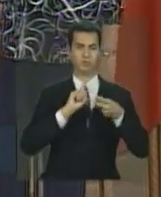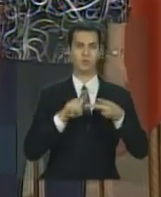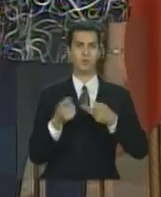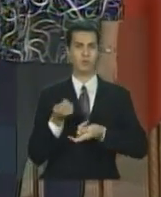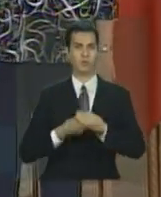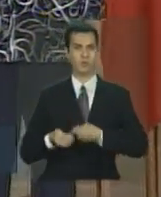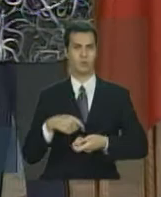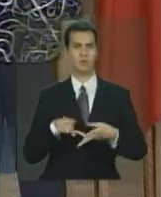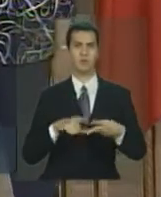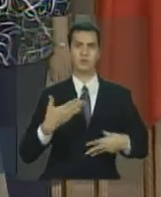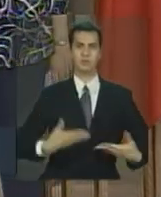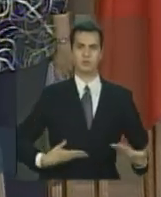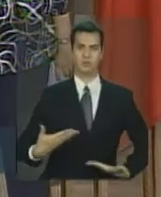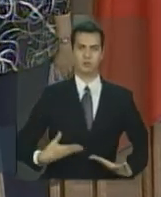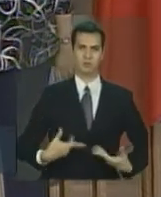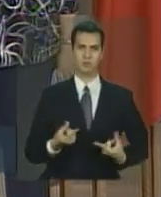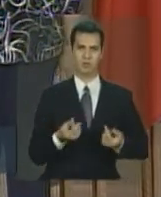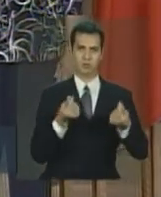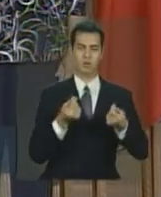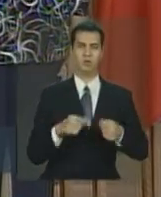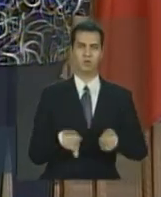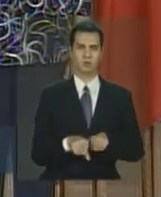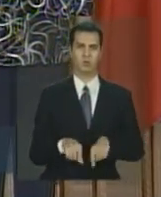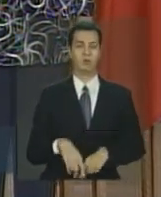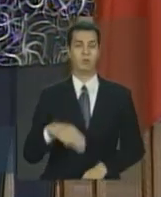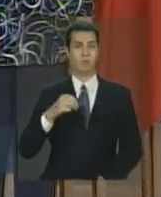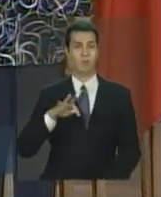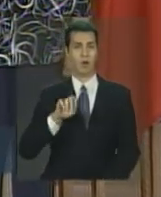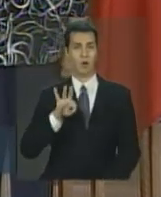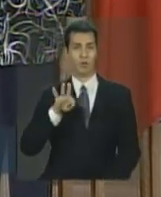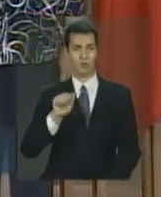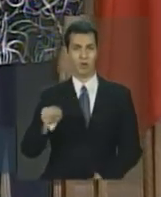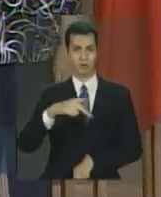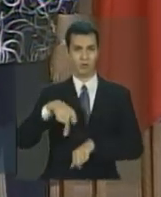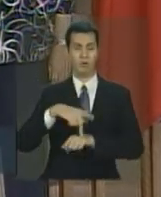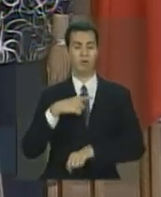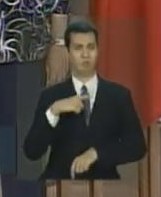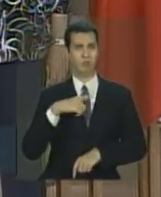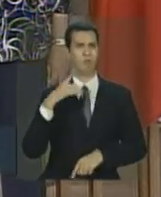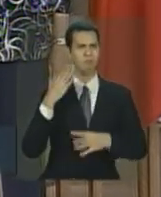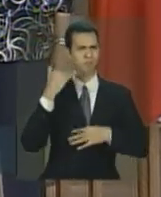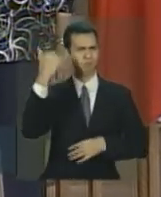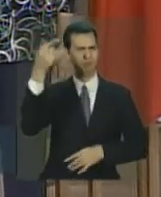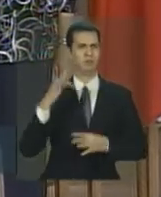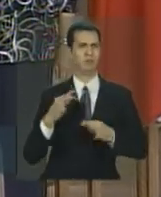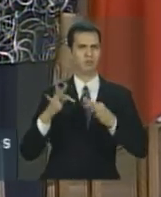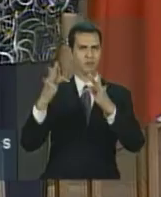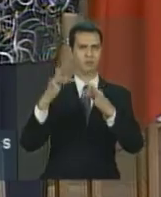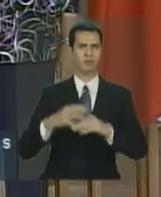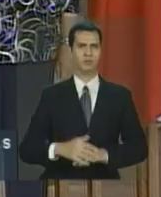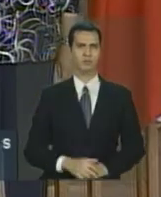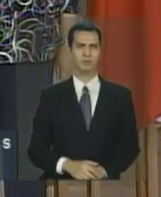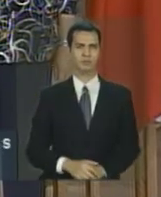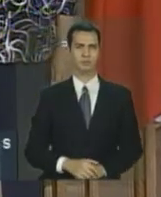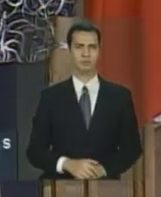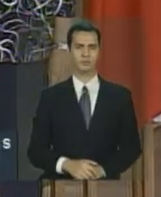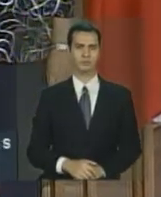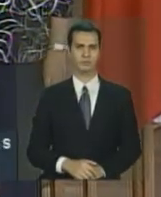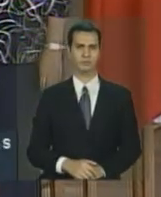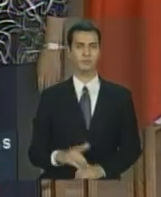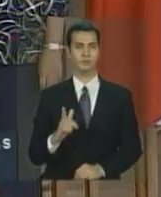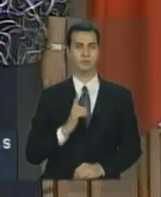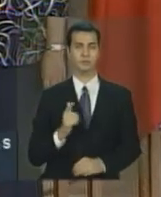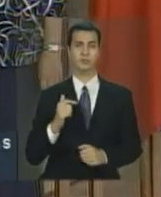comércio e nos serviços financeiros. Malta tem grandes recursos tecnológicos e, por estar localizado entre